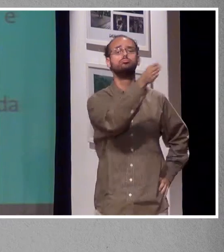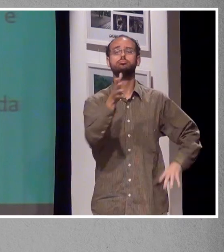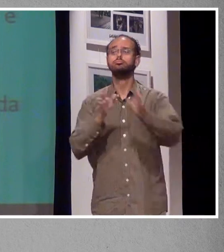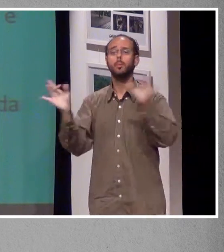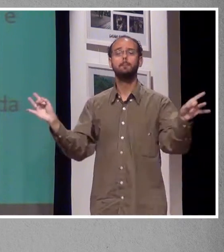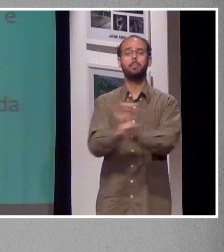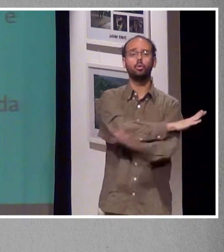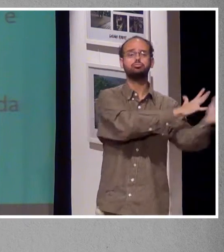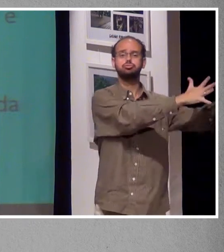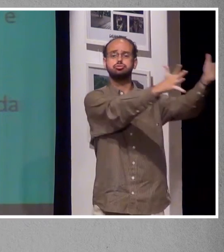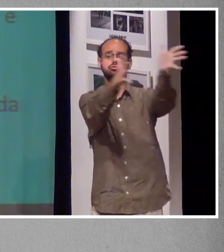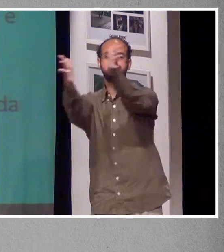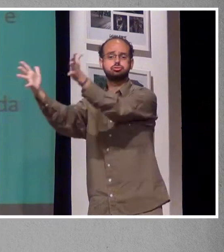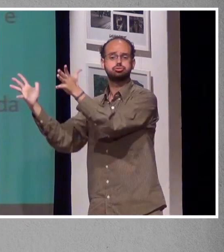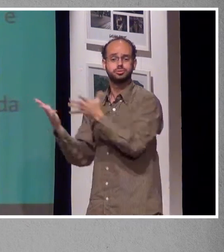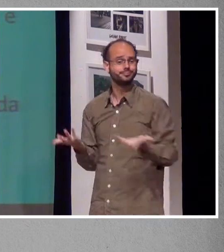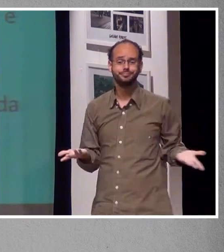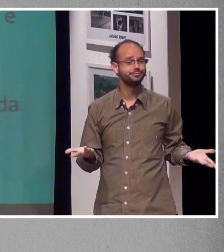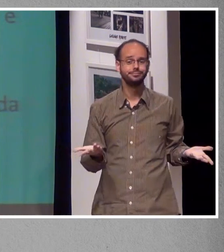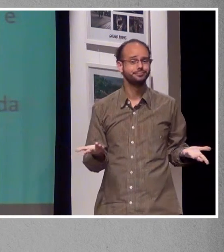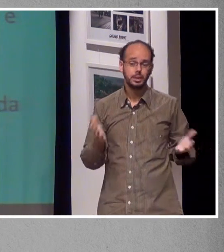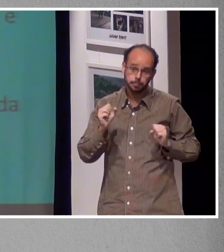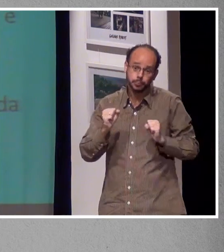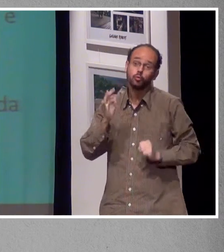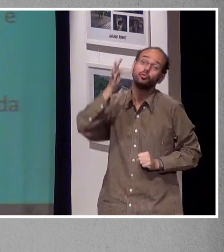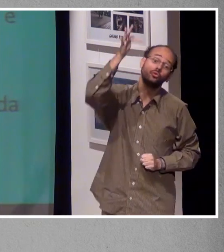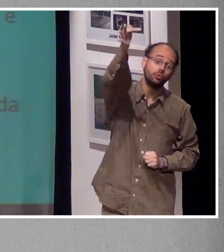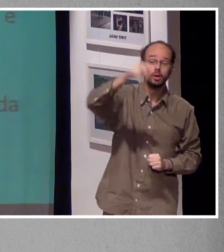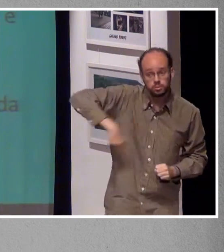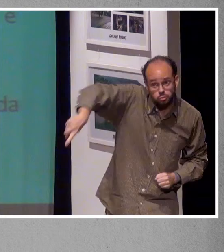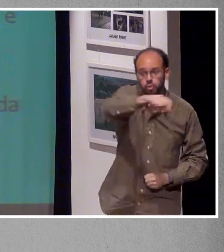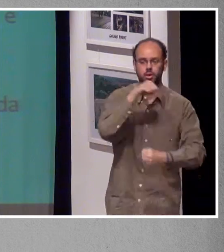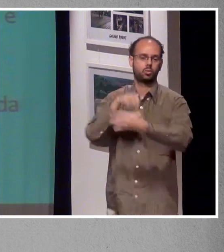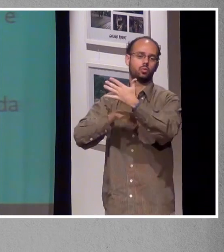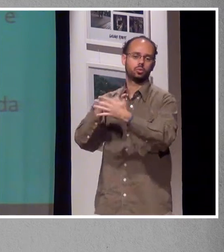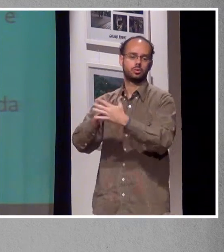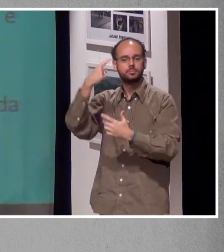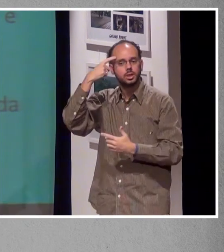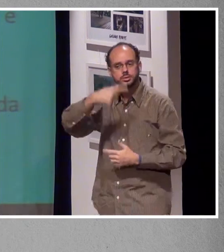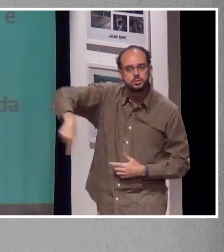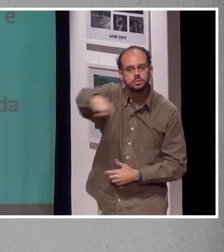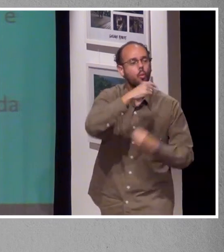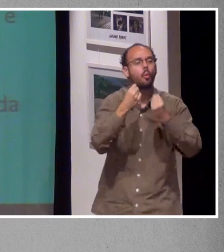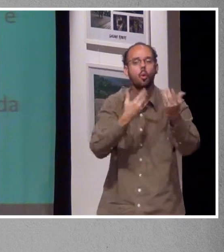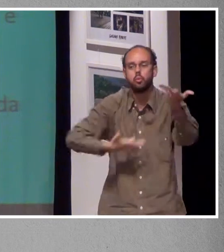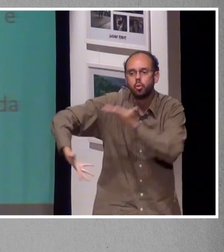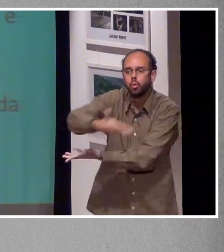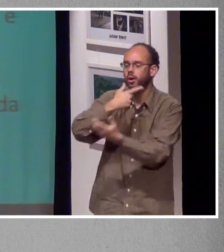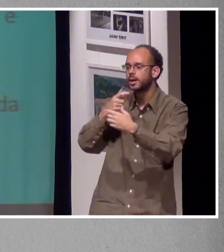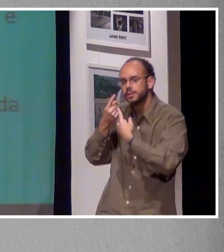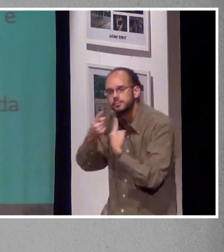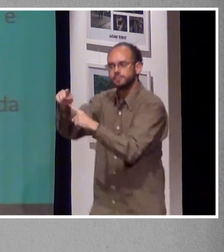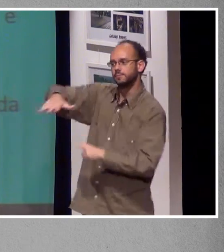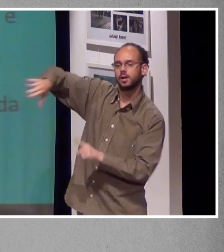chamando outros para poder ter acesso aos locais que têm Libras. Espero que,